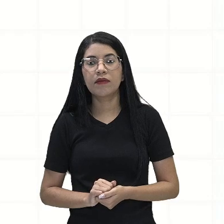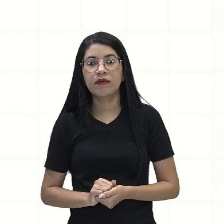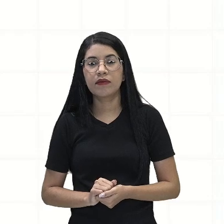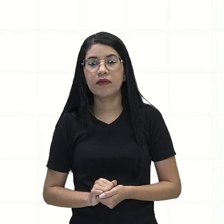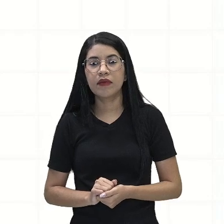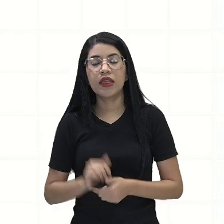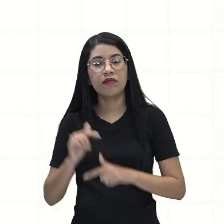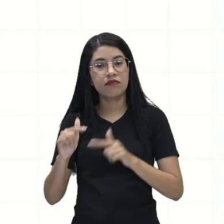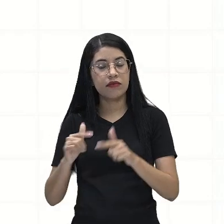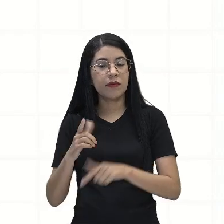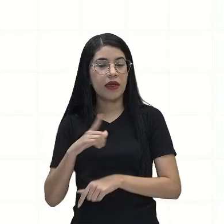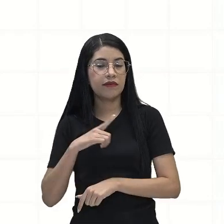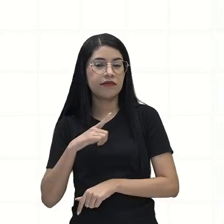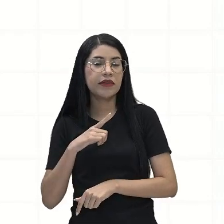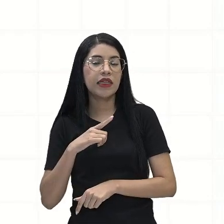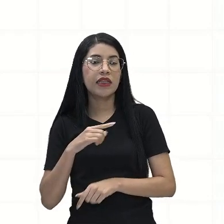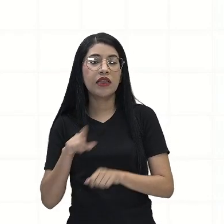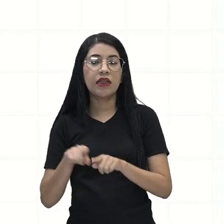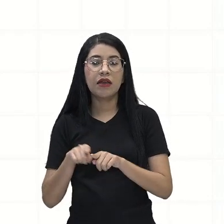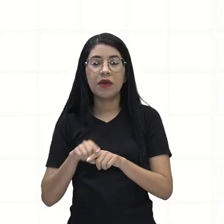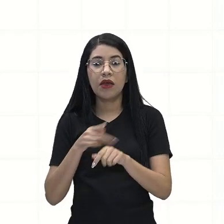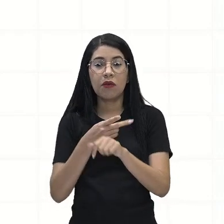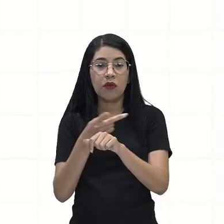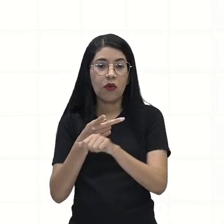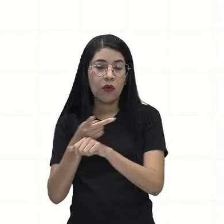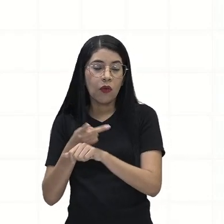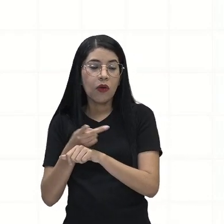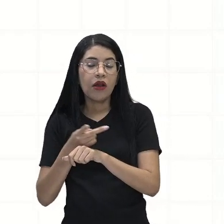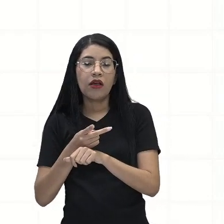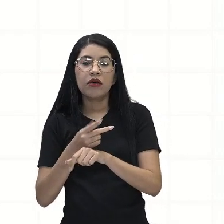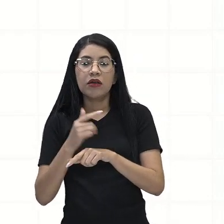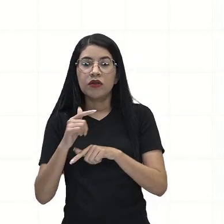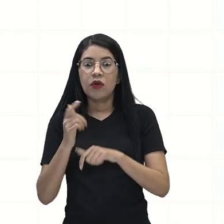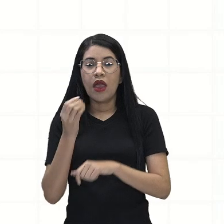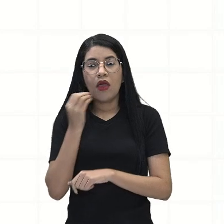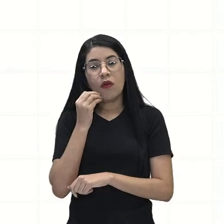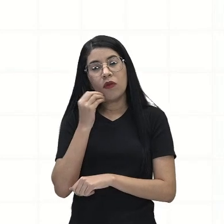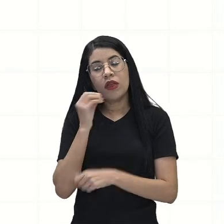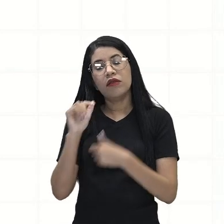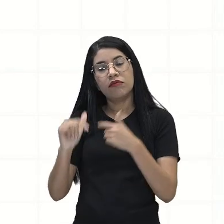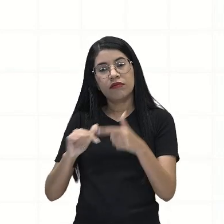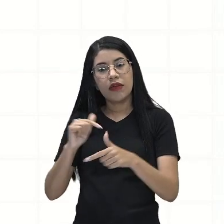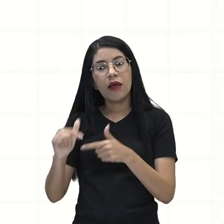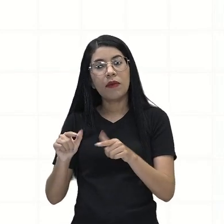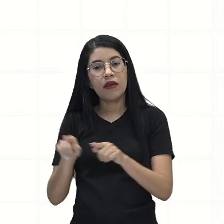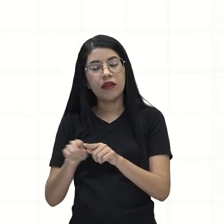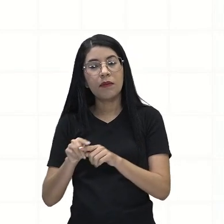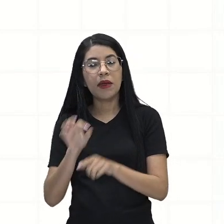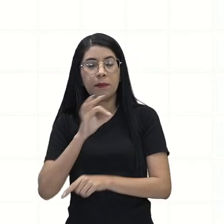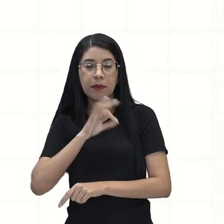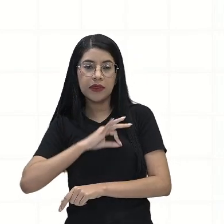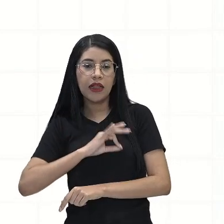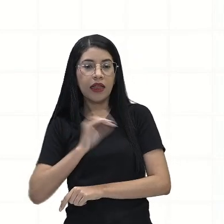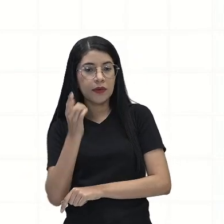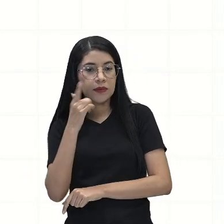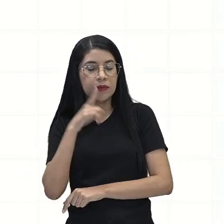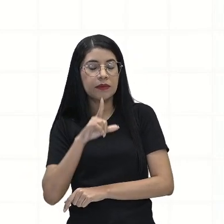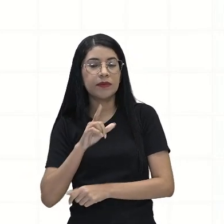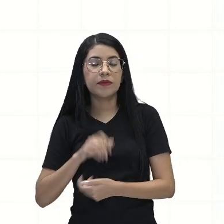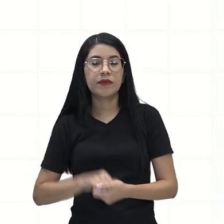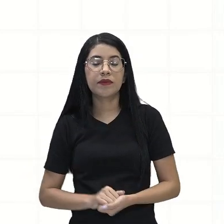estão trabalhando, né? Ou que está procurando ali ativamente por oportunidade de trabalho remunerado. E